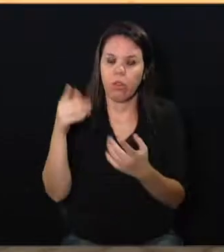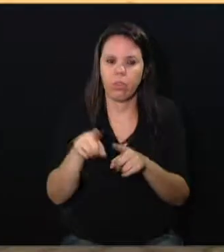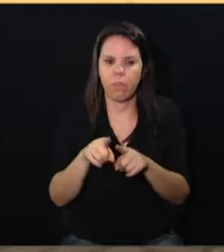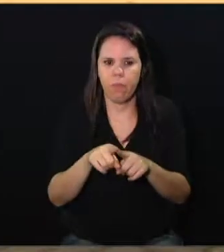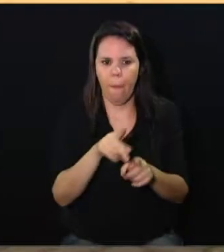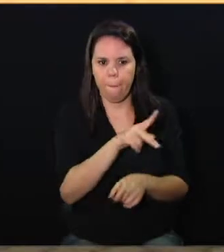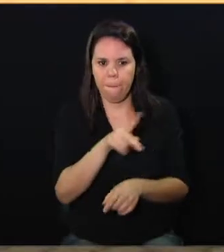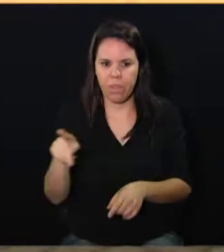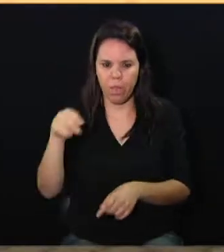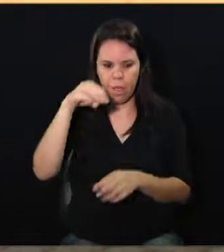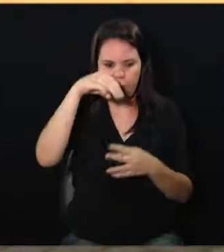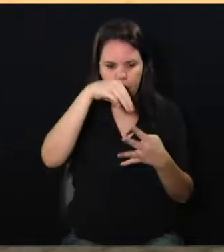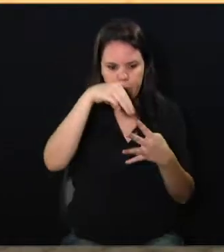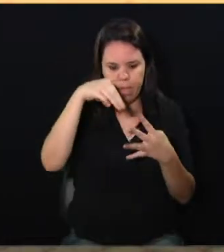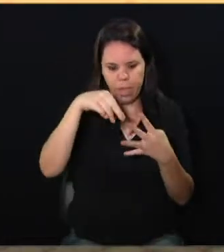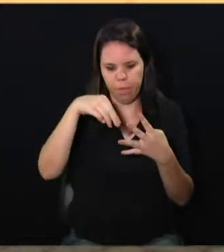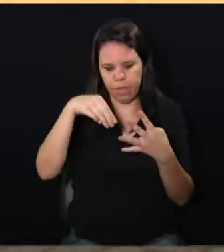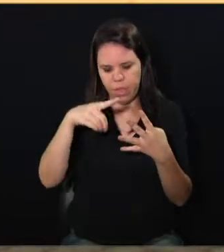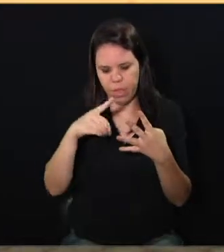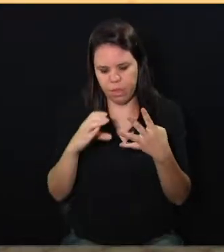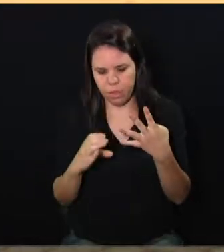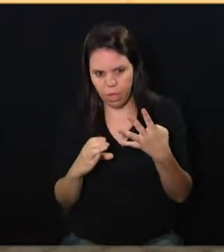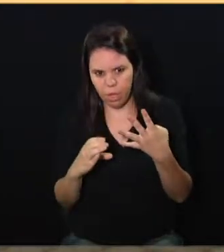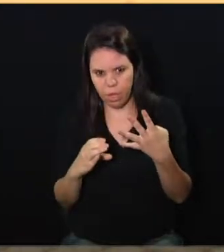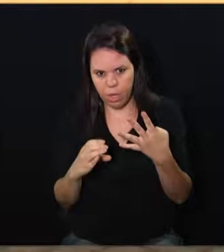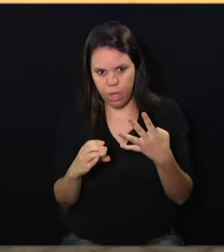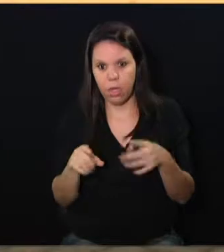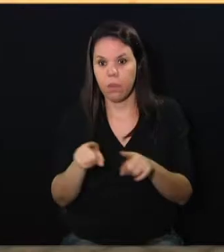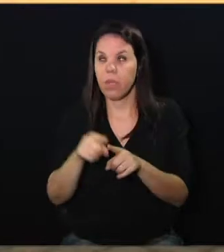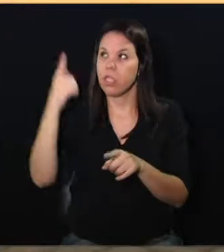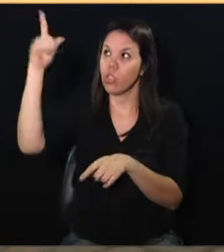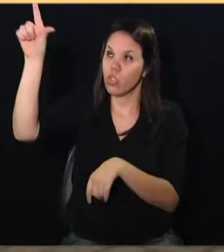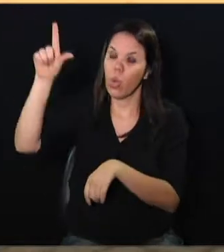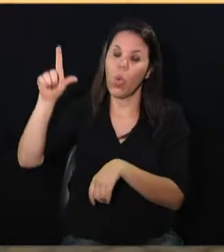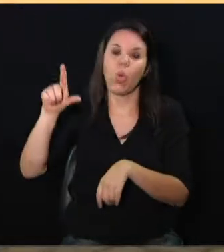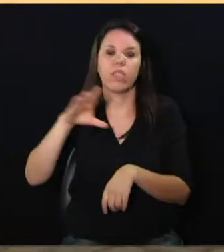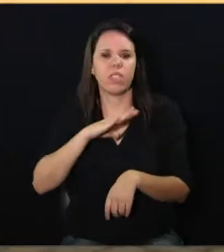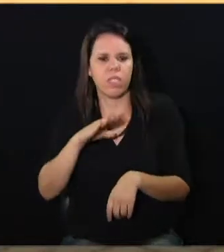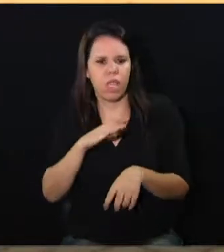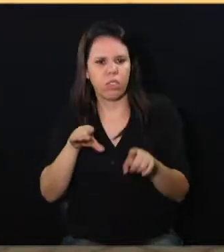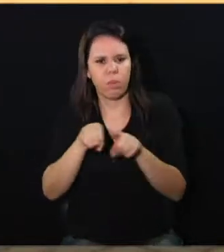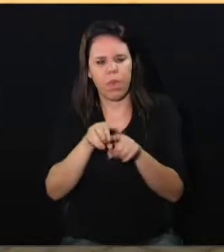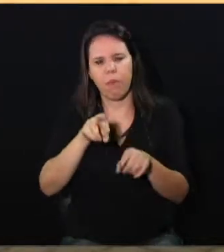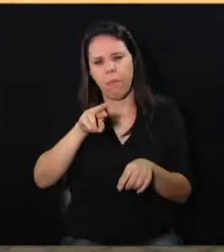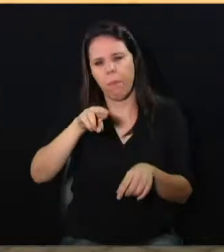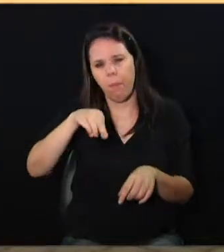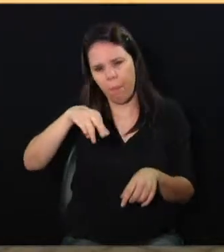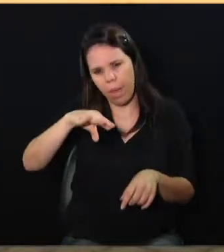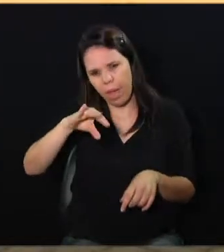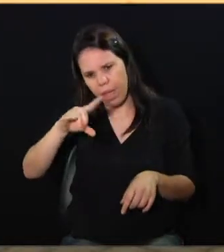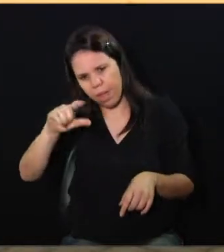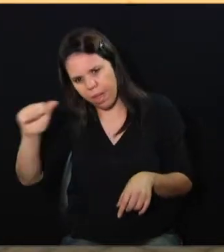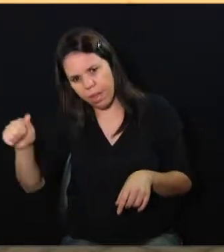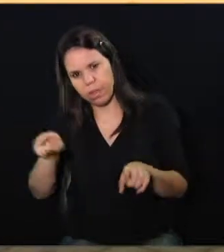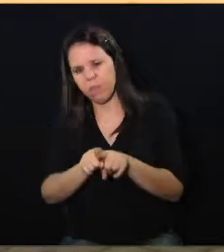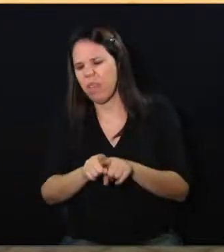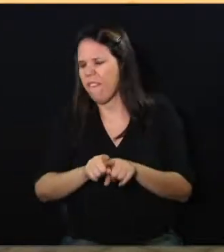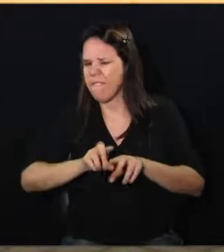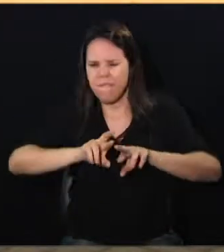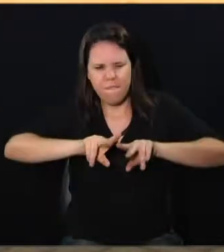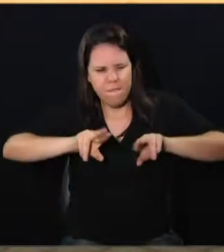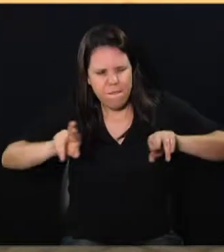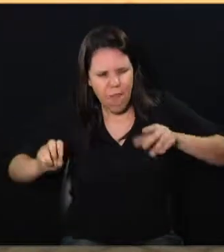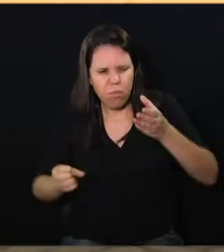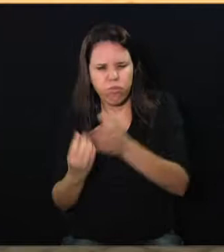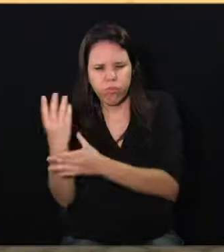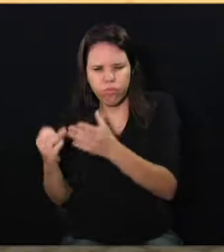do MMDC de Marília e de Campinas, as histórias eram muitas, principalmente da